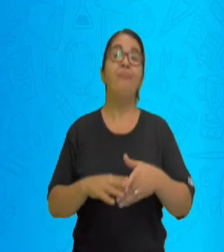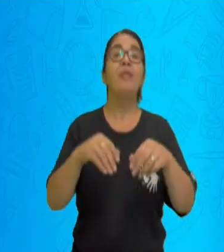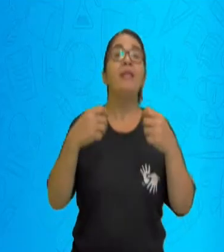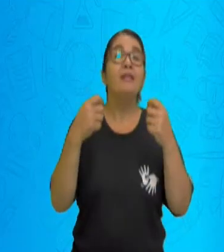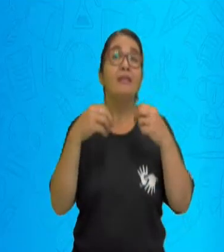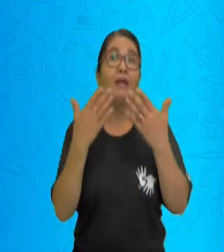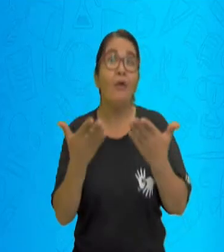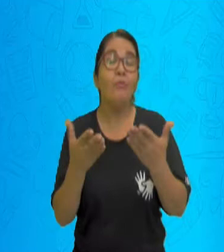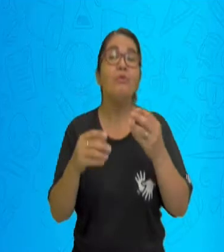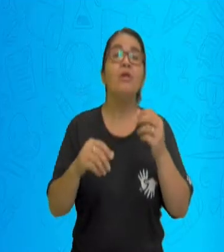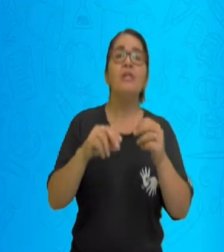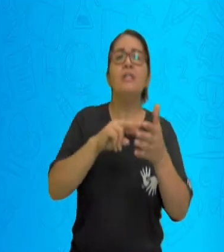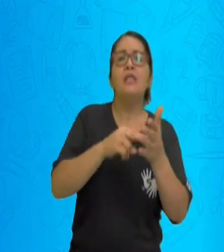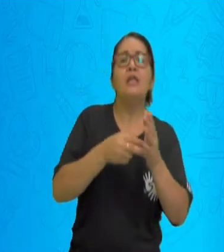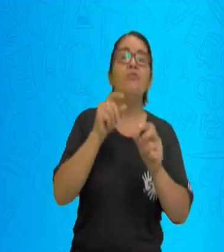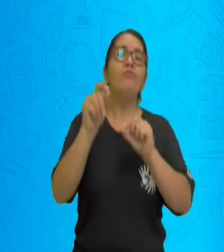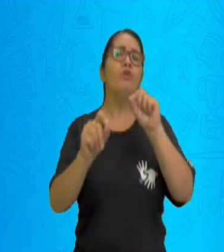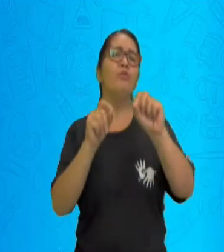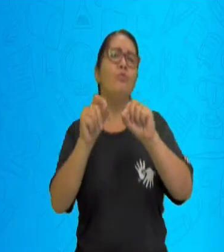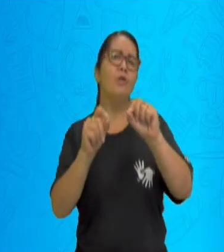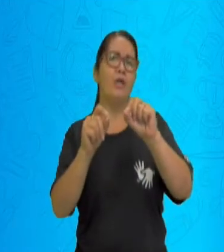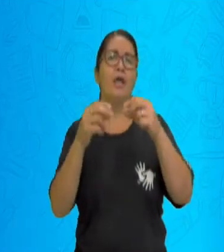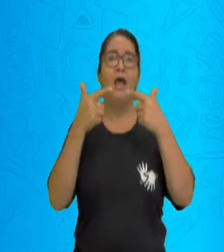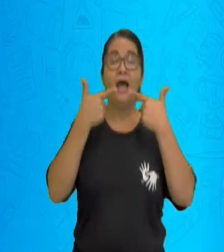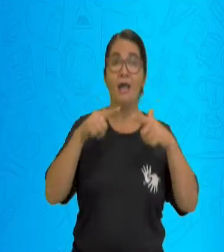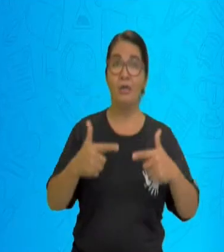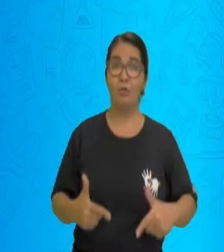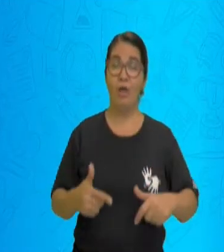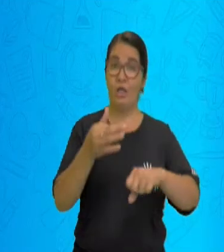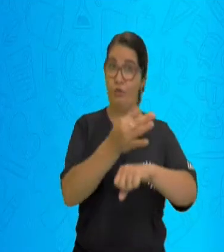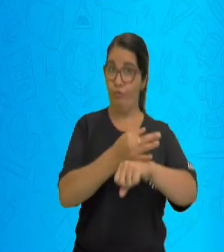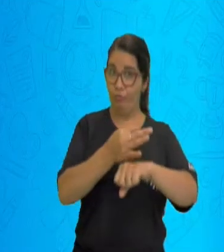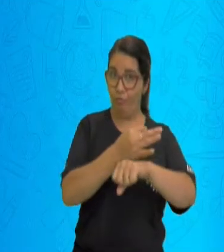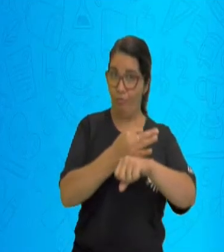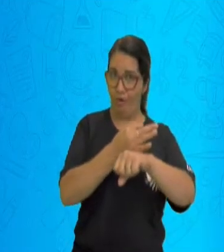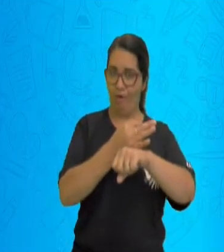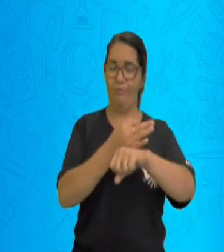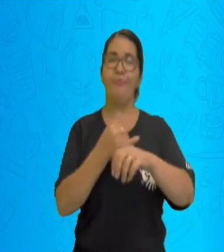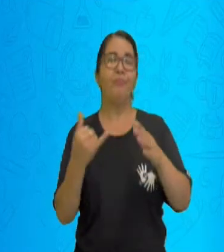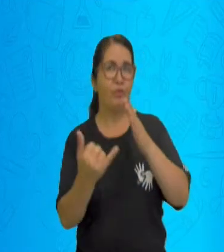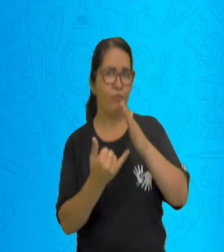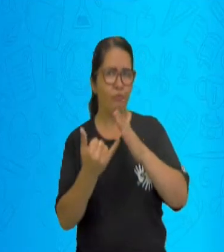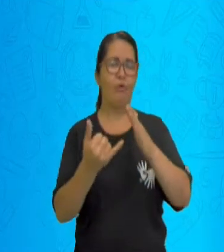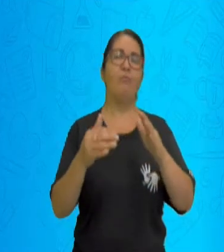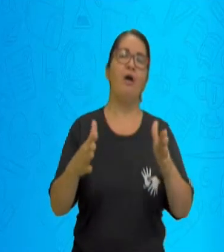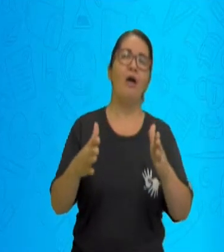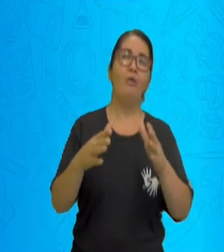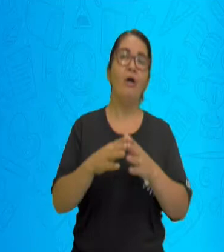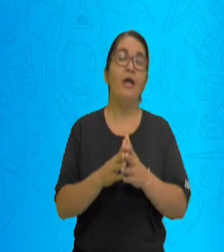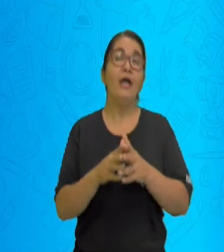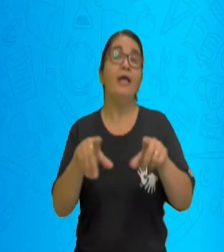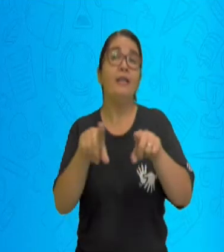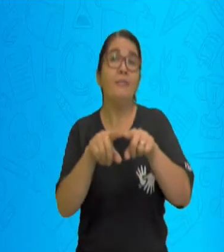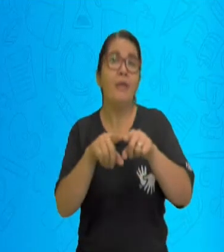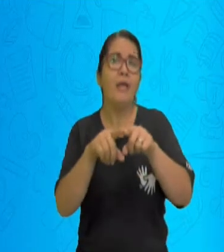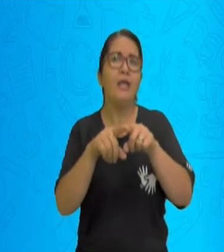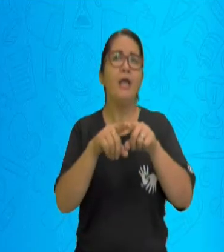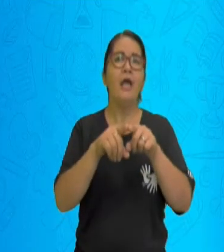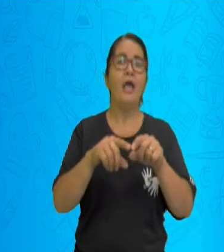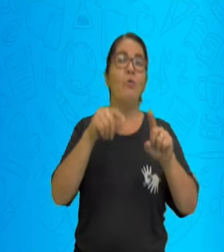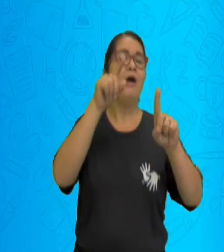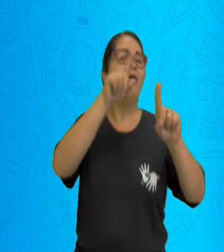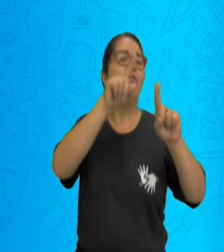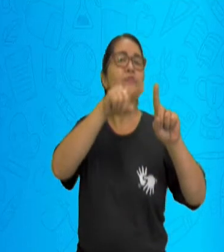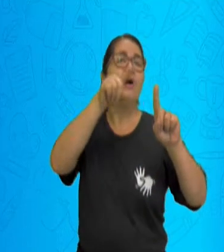linguística. Bem, iniciaremos com a linguagem formal. Então, linguagem formal,